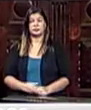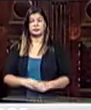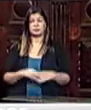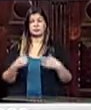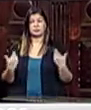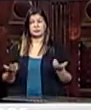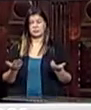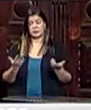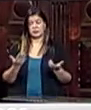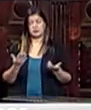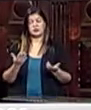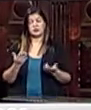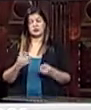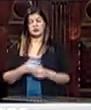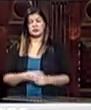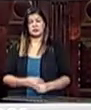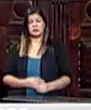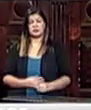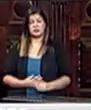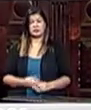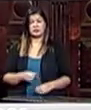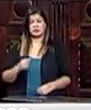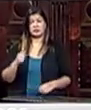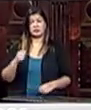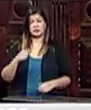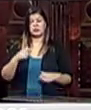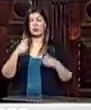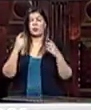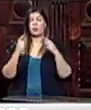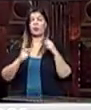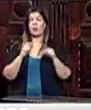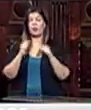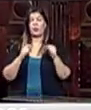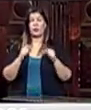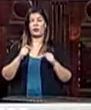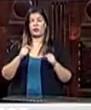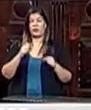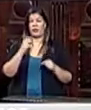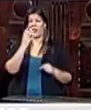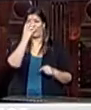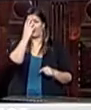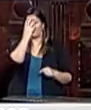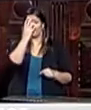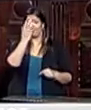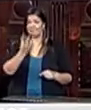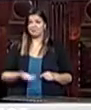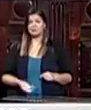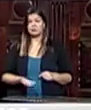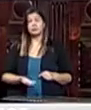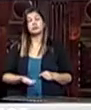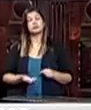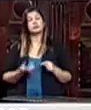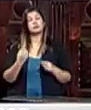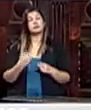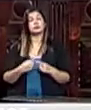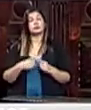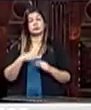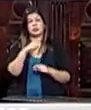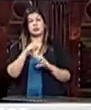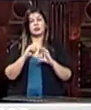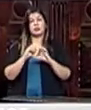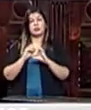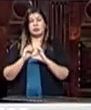presidente, a máscara cai totalmente, por quê? Porque a Globo